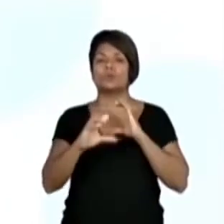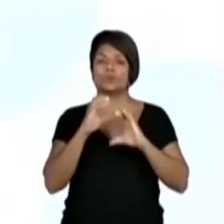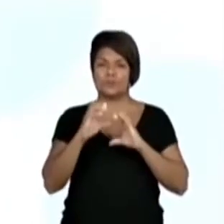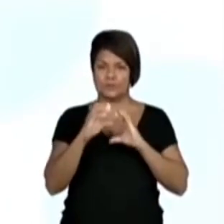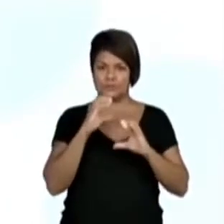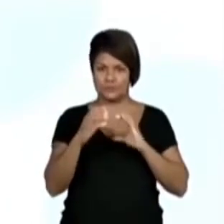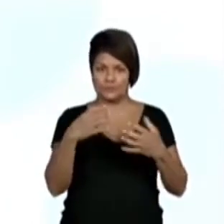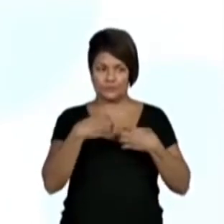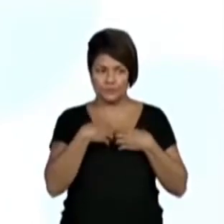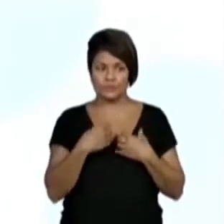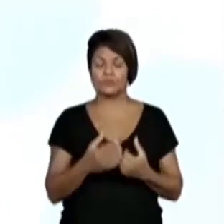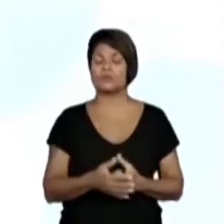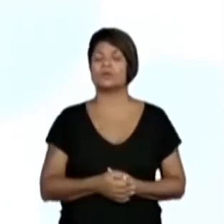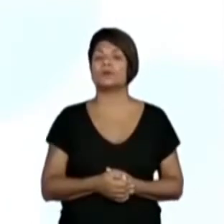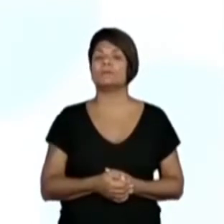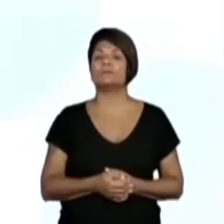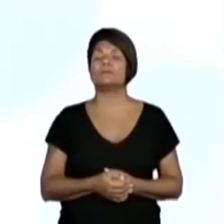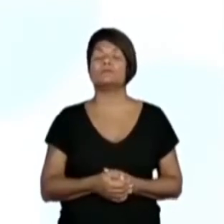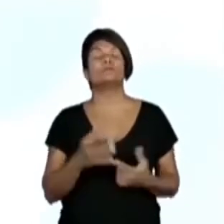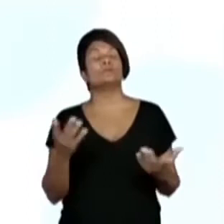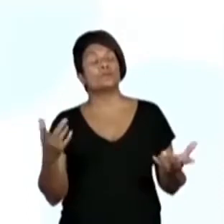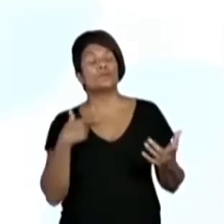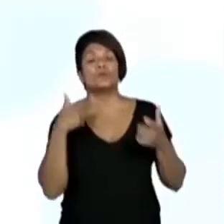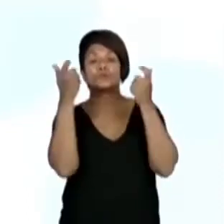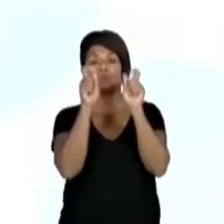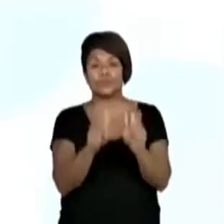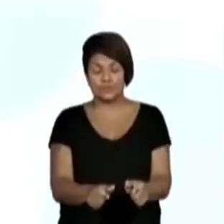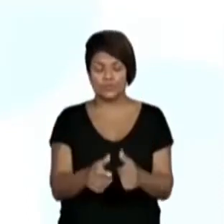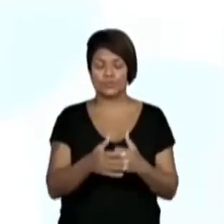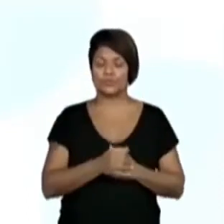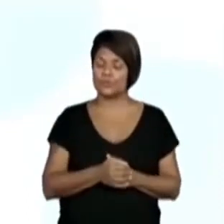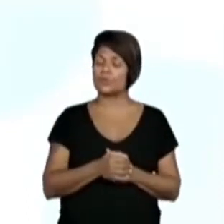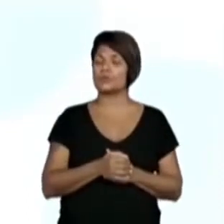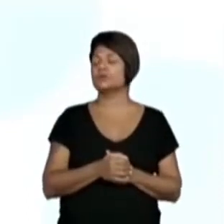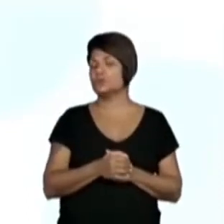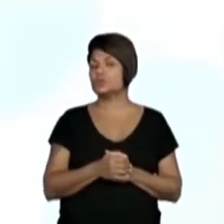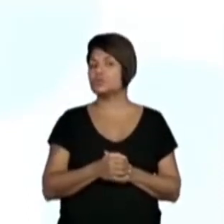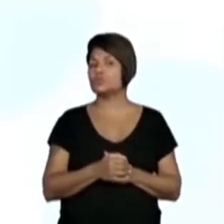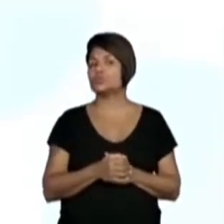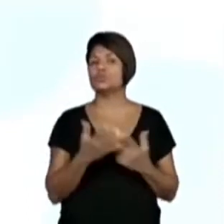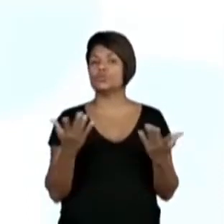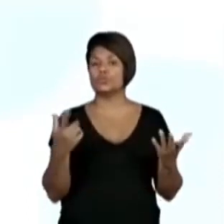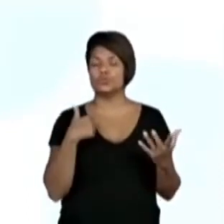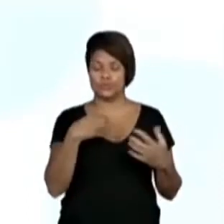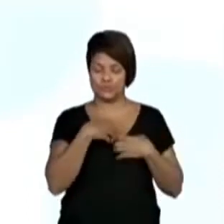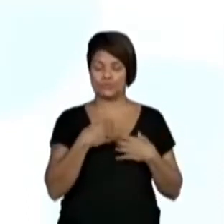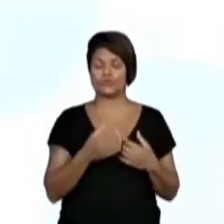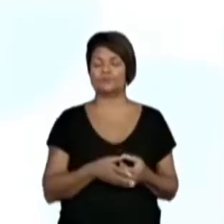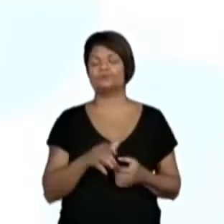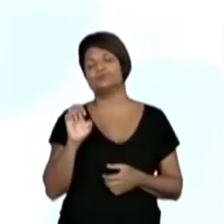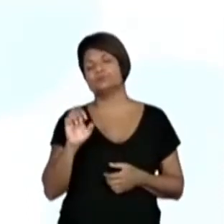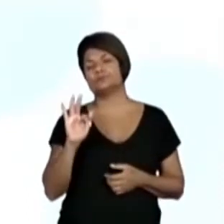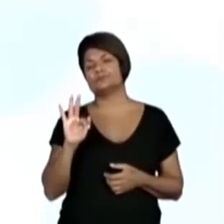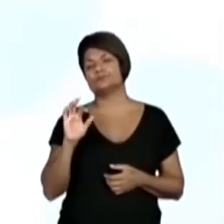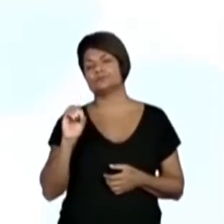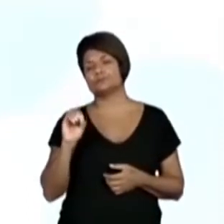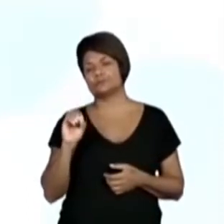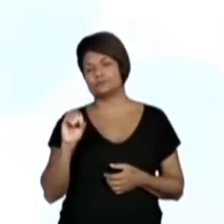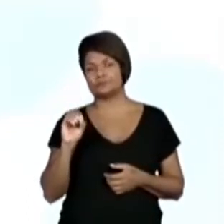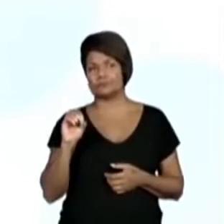o tema-assunto, a estrutura composicional e o estilo do gênero. A EF 02